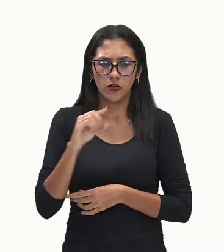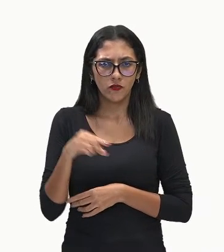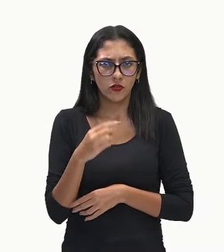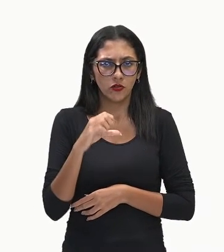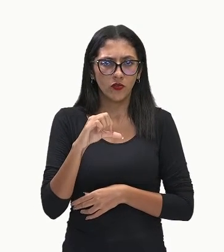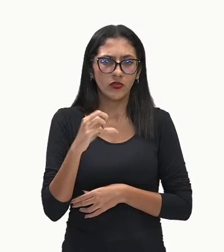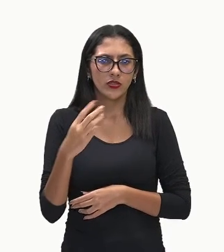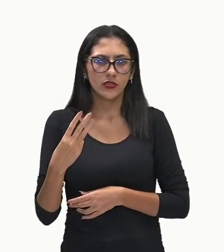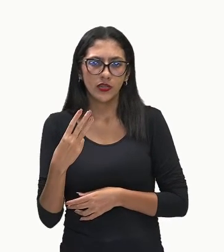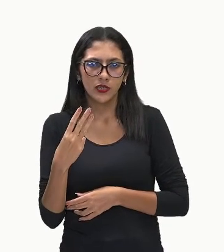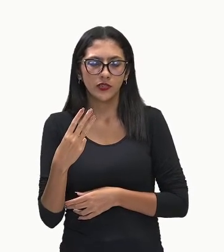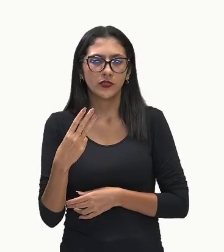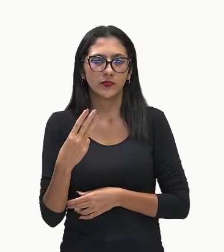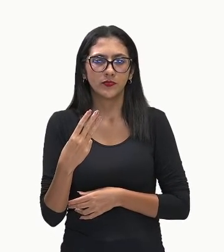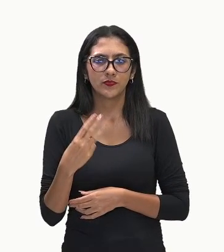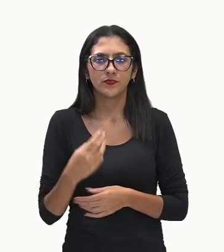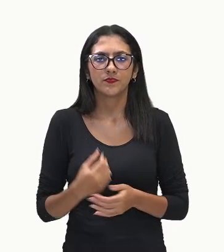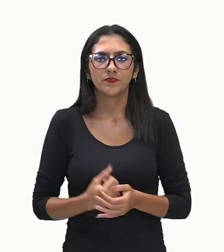kWh.